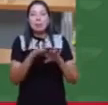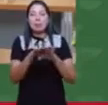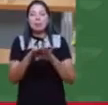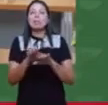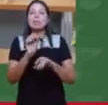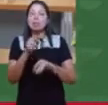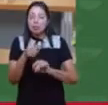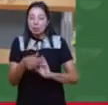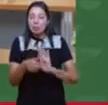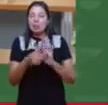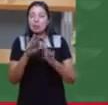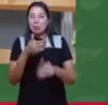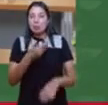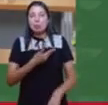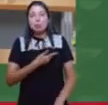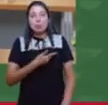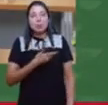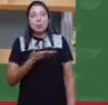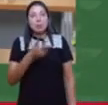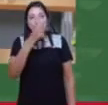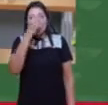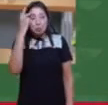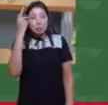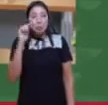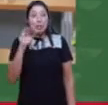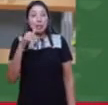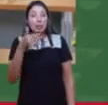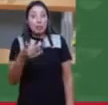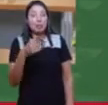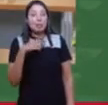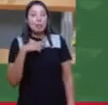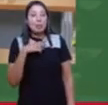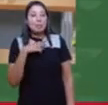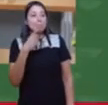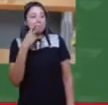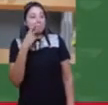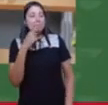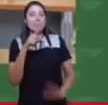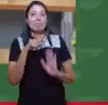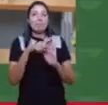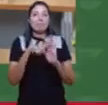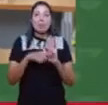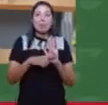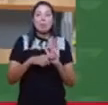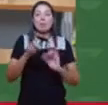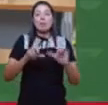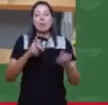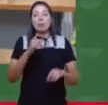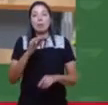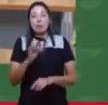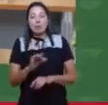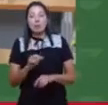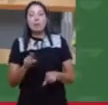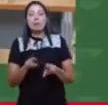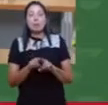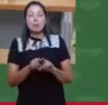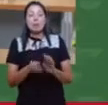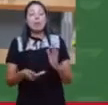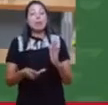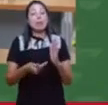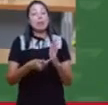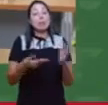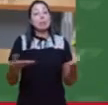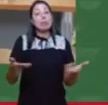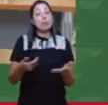bem colocado pelos nossos colegas. Pessoal, e as pessoas lá fora estão nos acompanhando. Esse é o programa da TV PT, da Câmara dos Deputados Federais, nesse